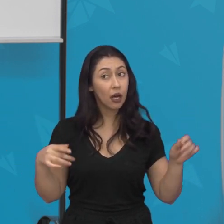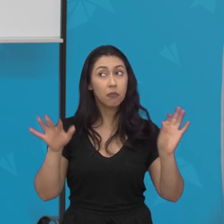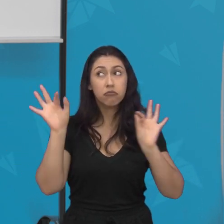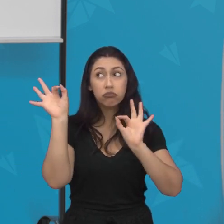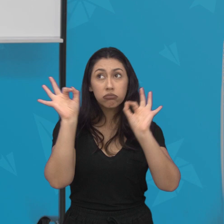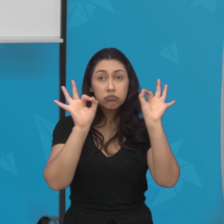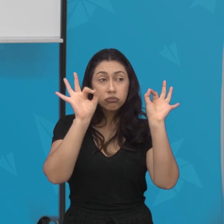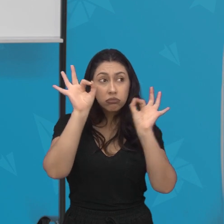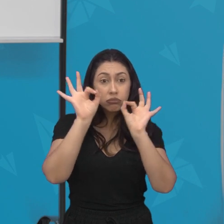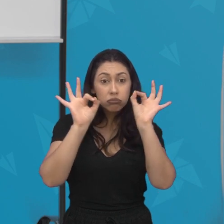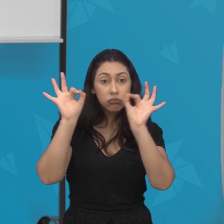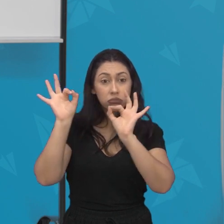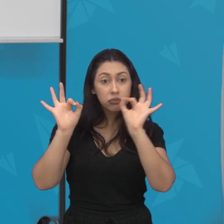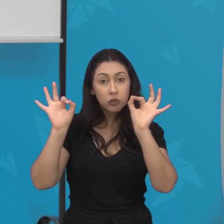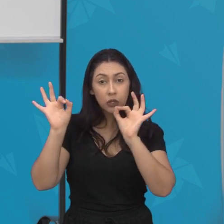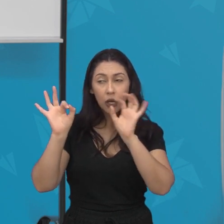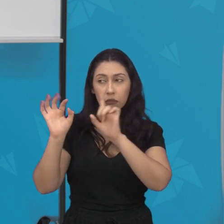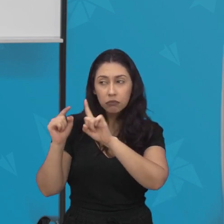vai ter que